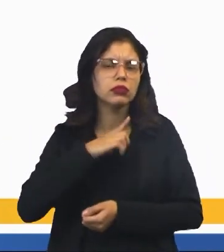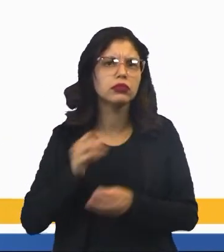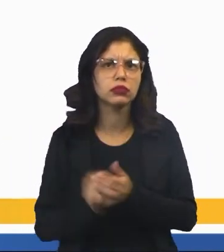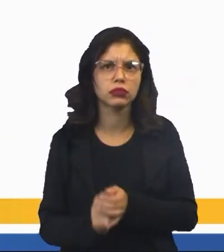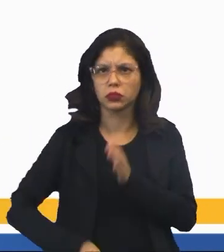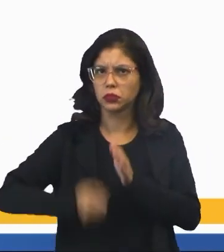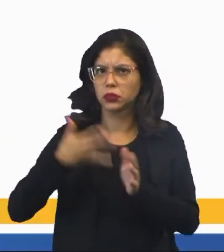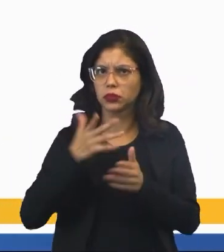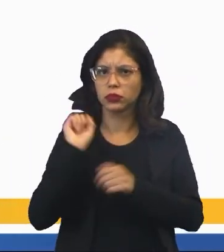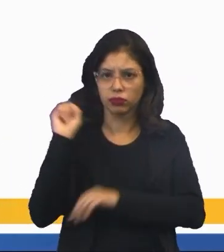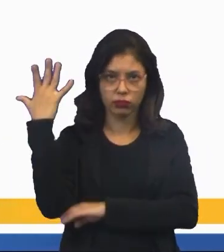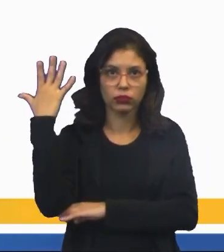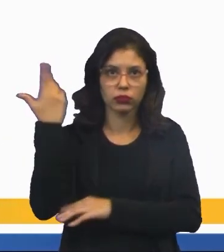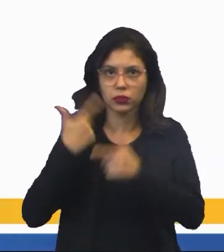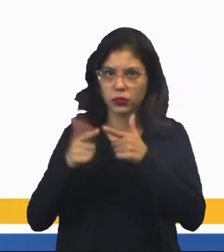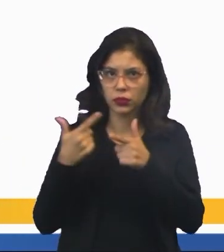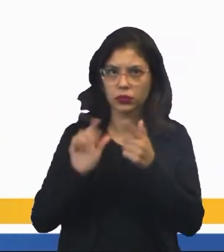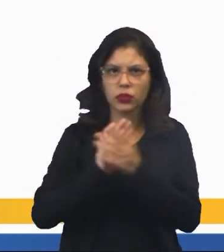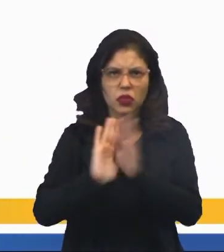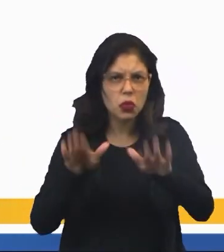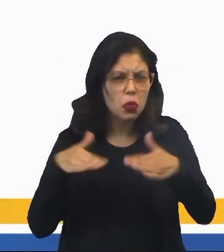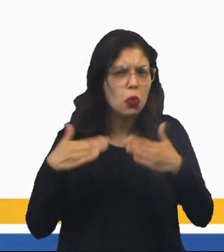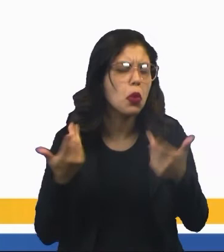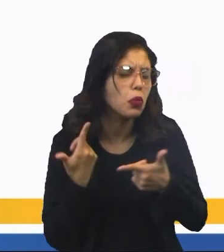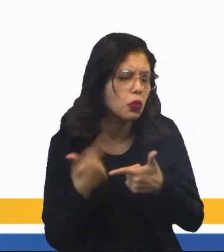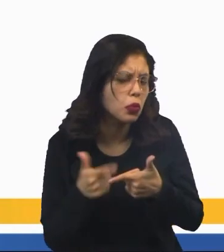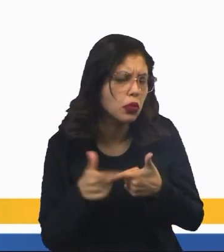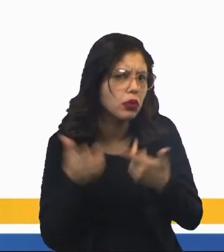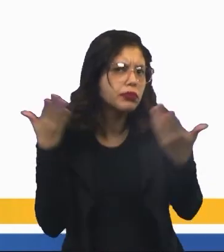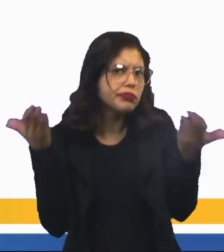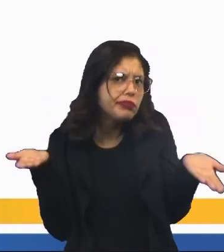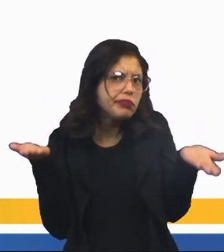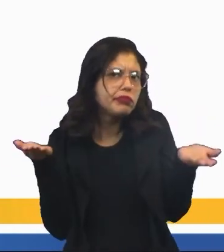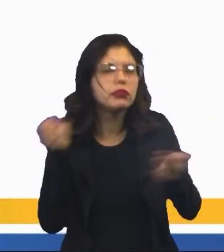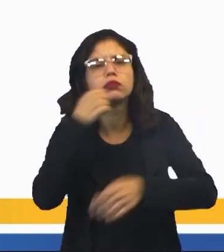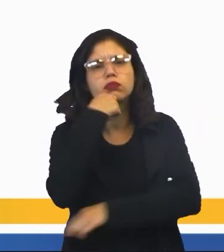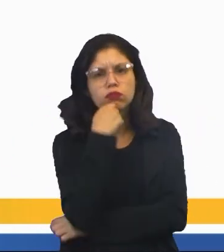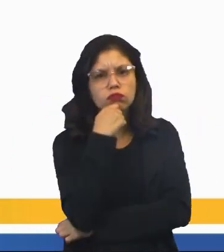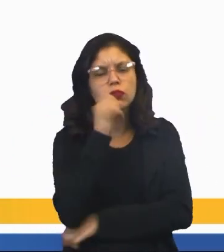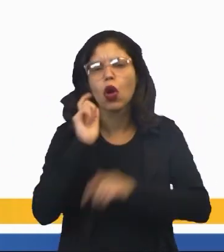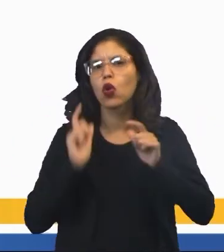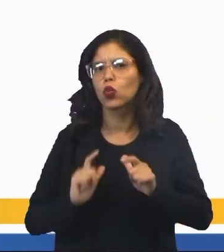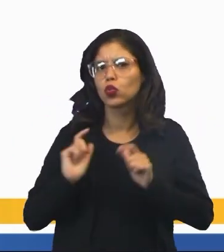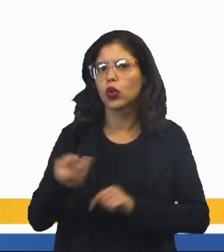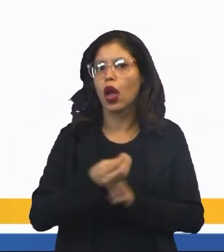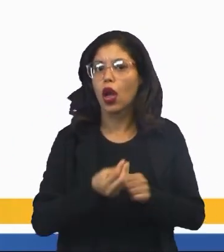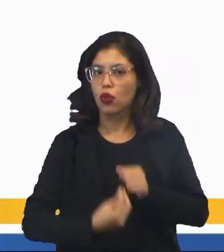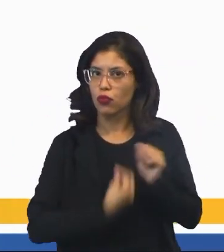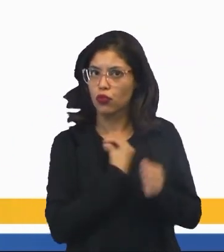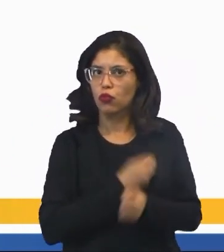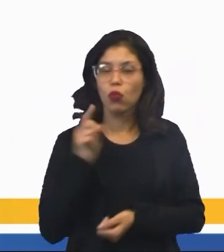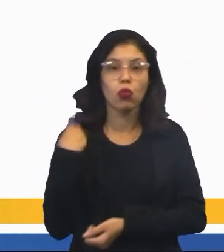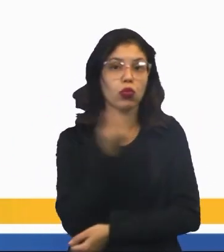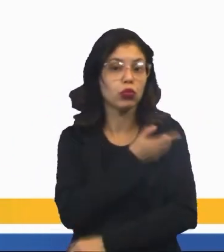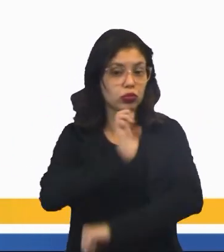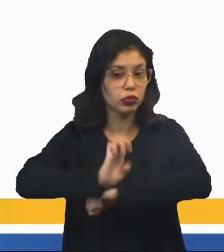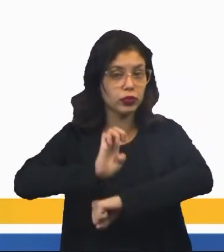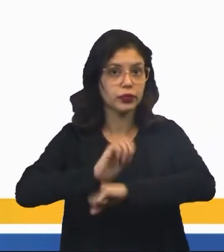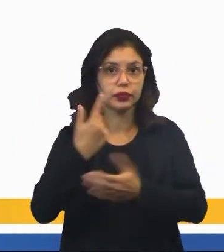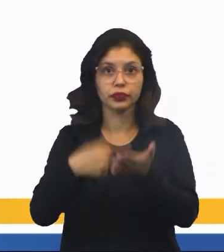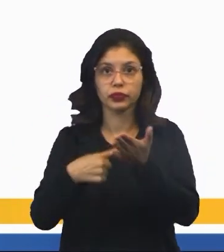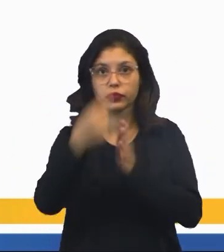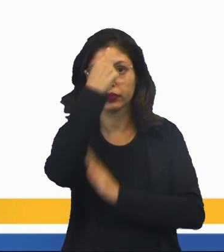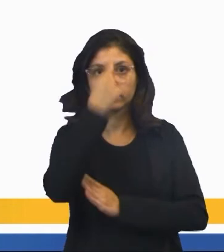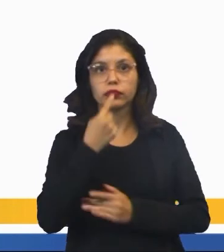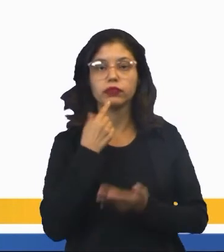que ocorrem muitos problemas? Quais seriam esses problemas? Onde vive a população do nosso estado? De acordo com essa